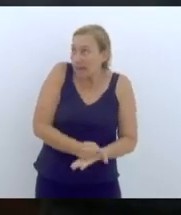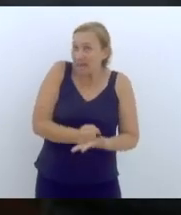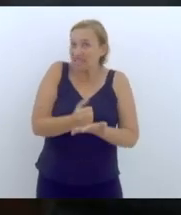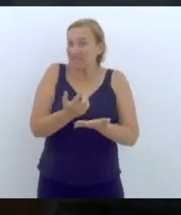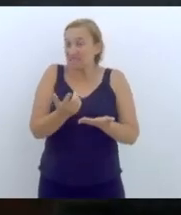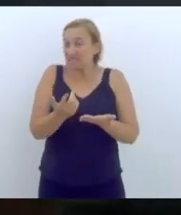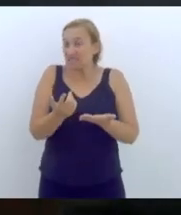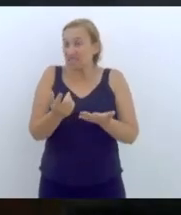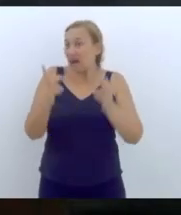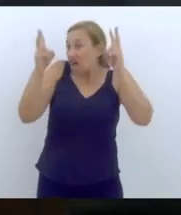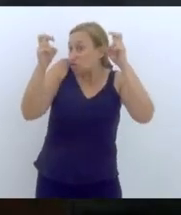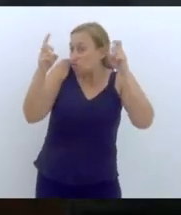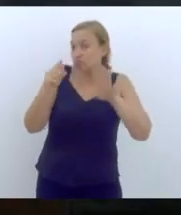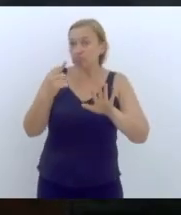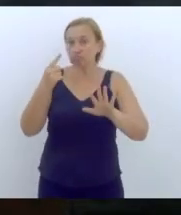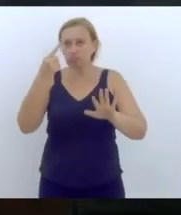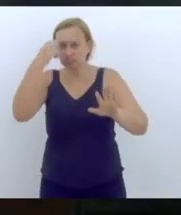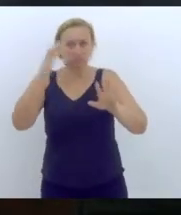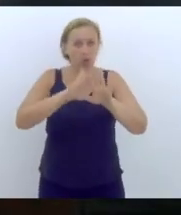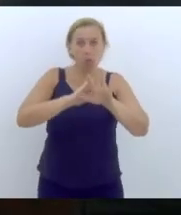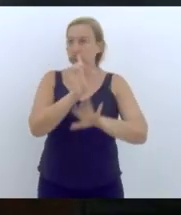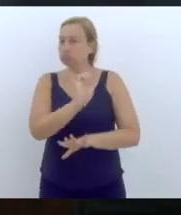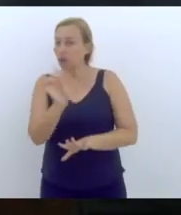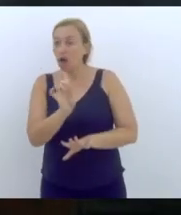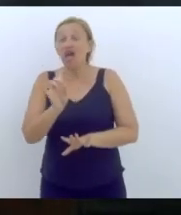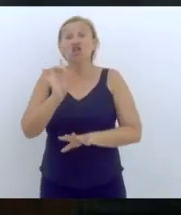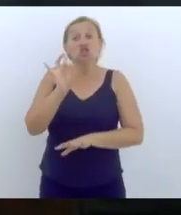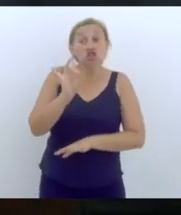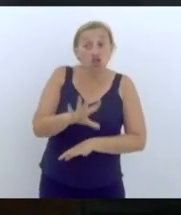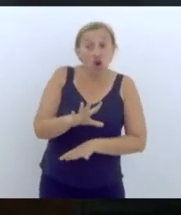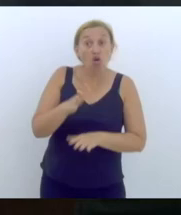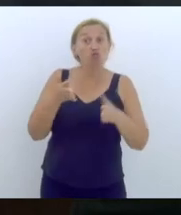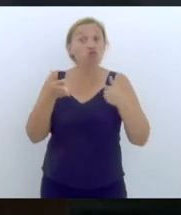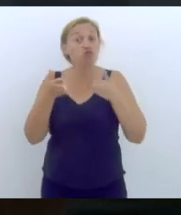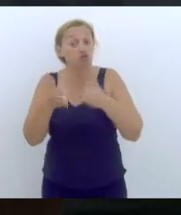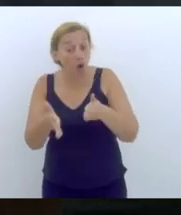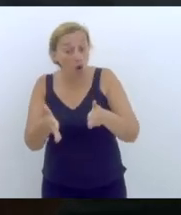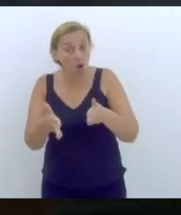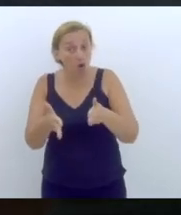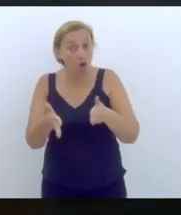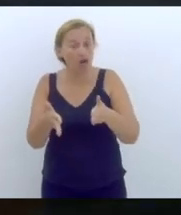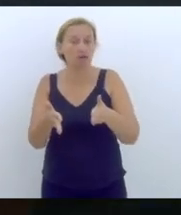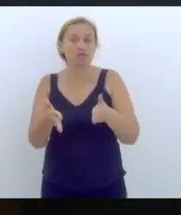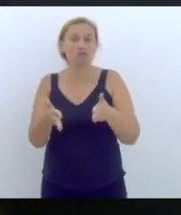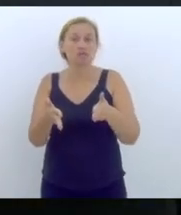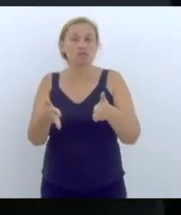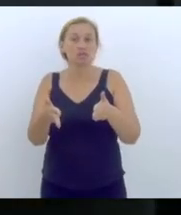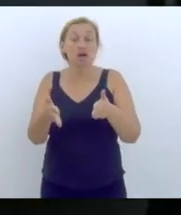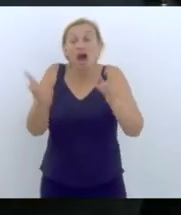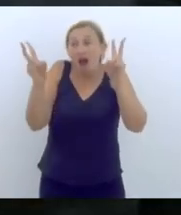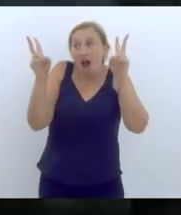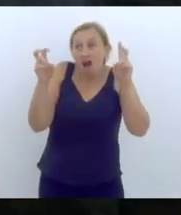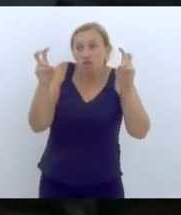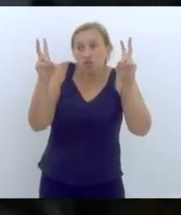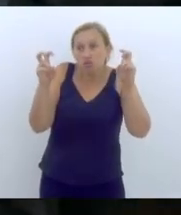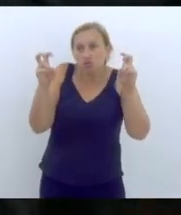mede questões ideológicas. A gente só pesa e a gente só mede questões